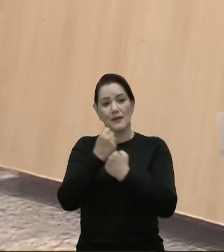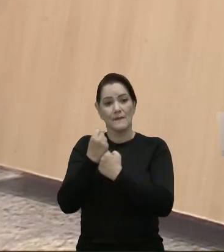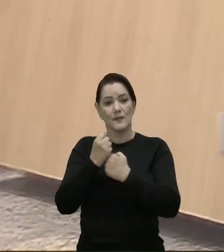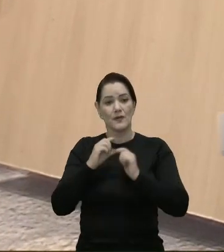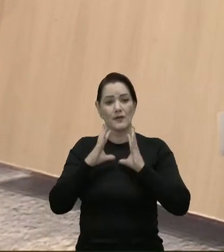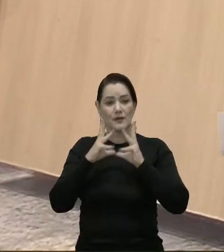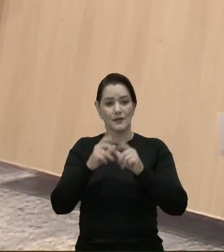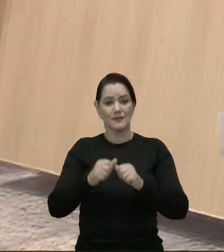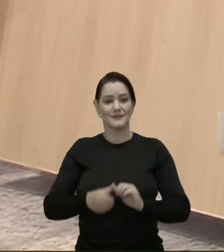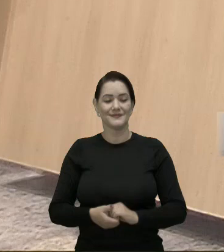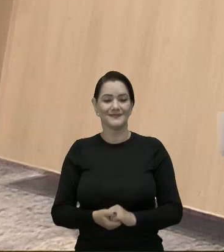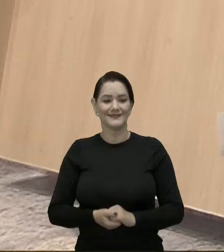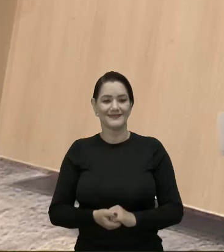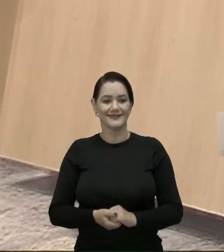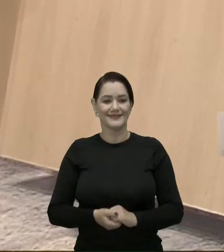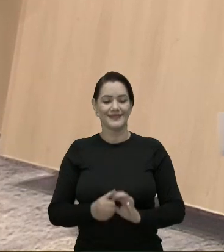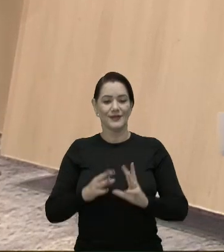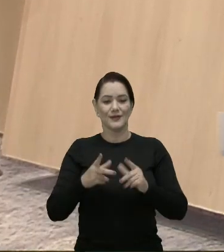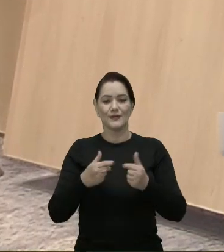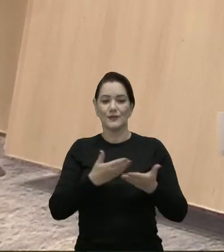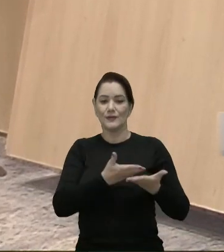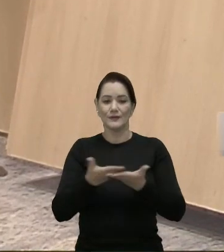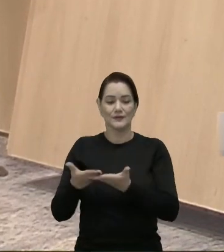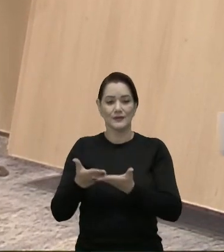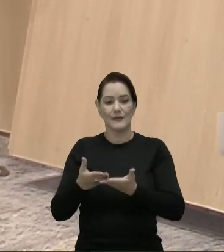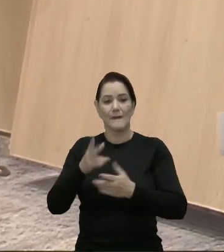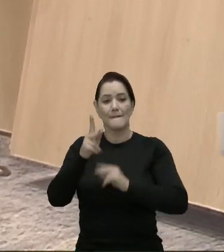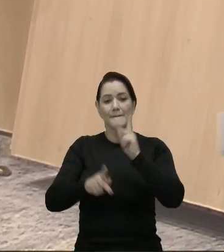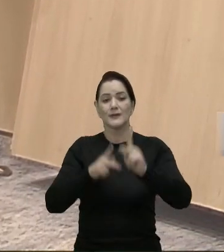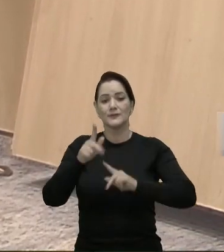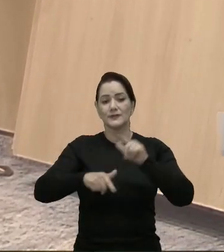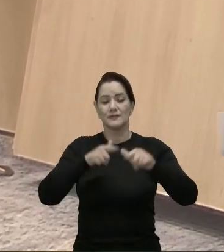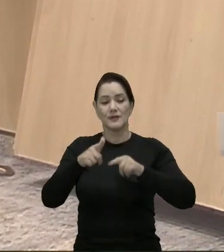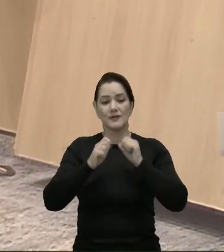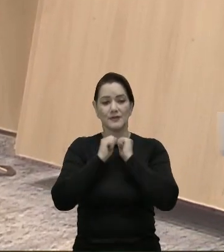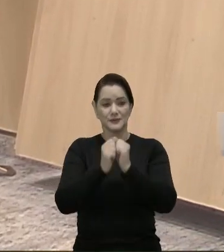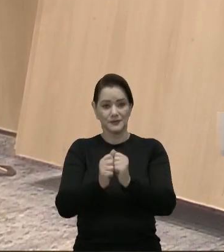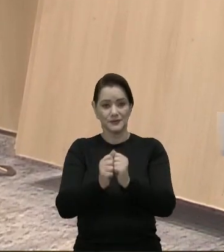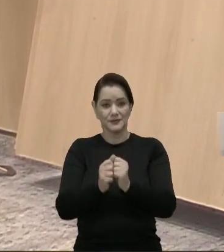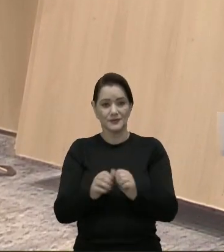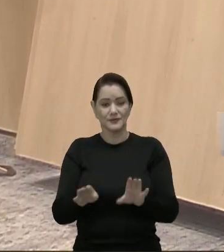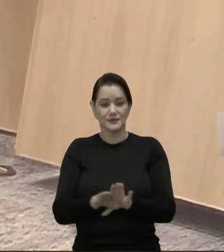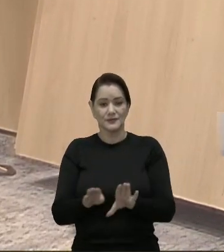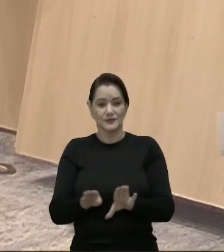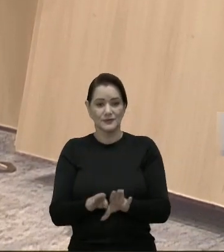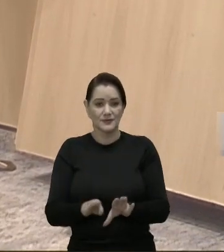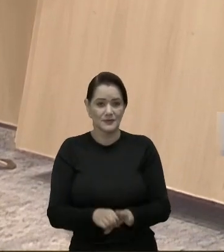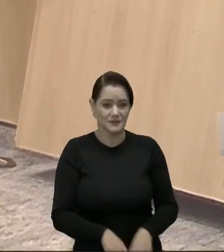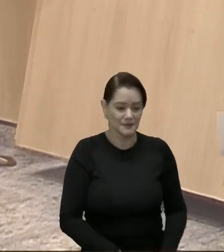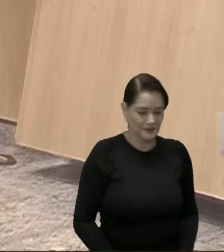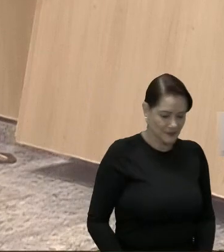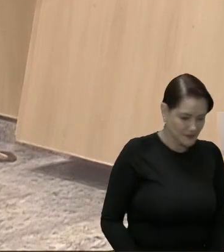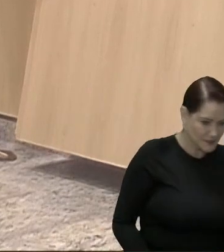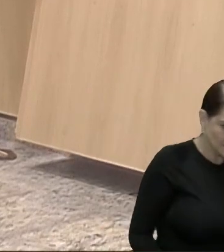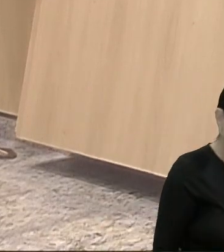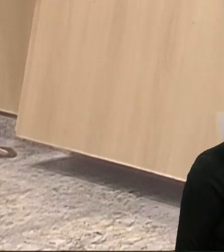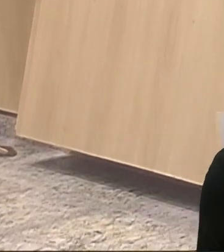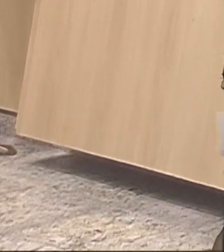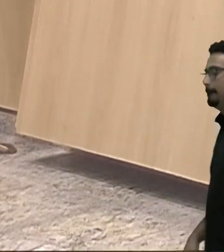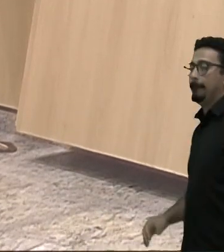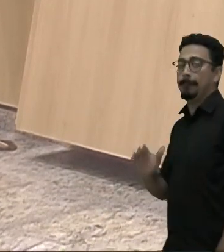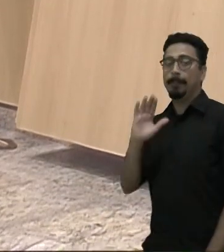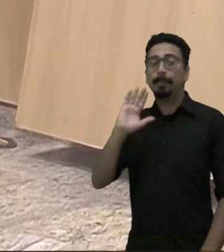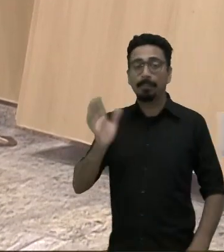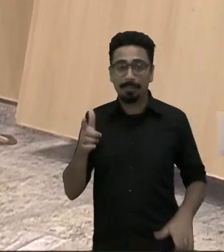e a todos os colaboradores, pessoas que eu tenho trabalhado. Zequinho, eu já trabalhei com ele, é um ótimo profissional. O senhor Jairo também,